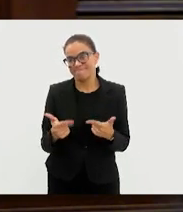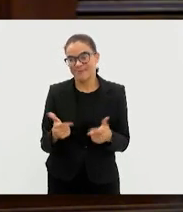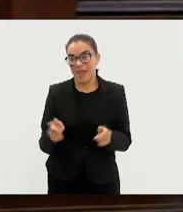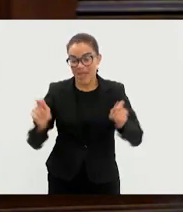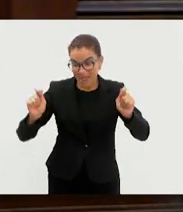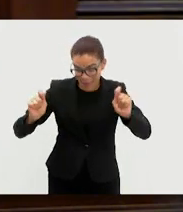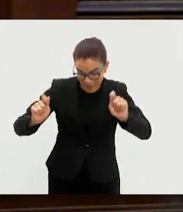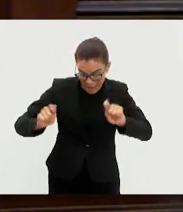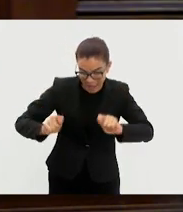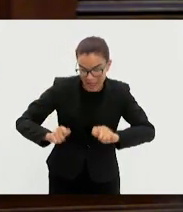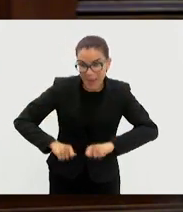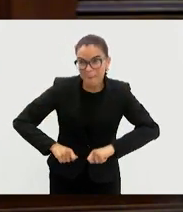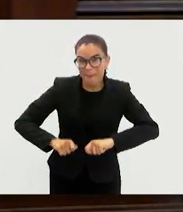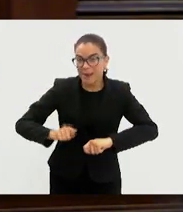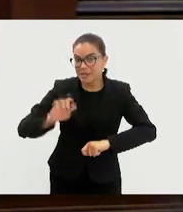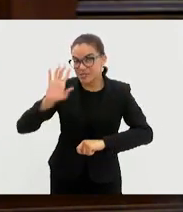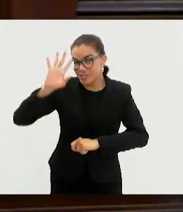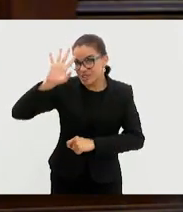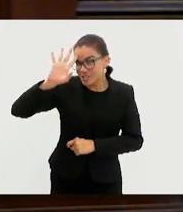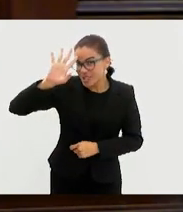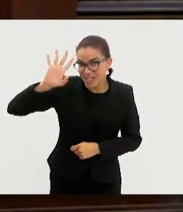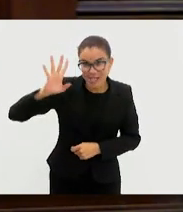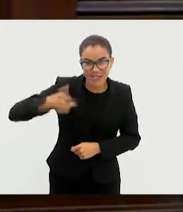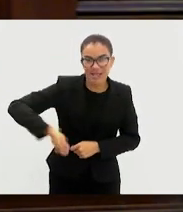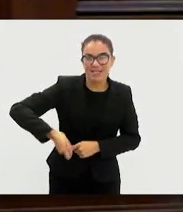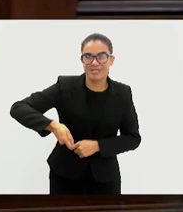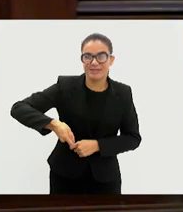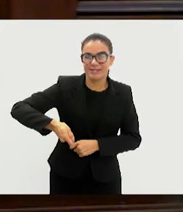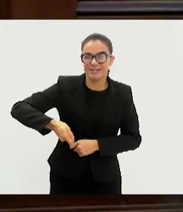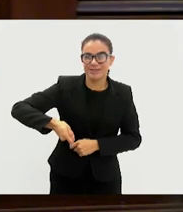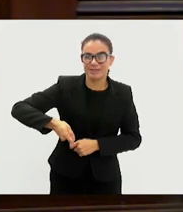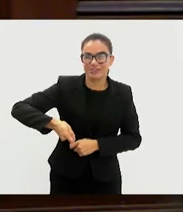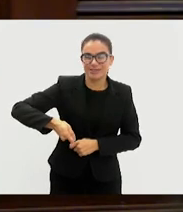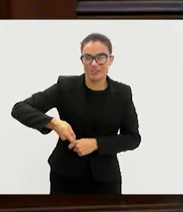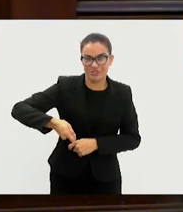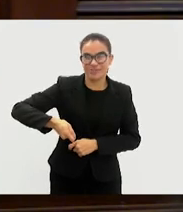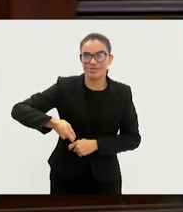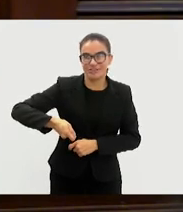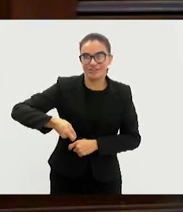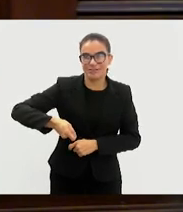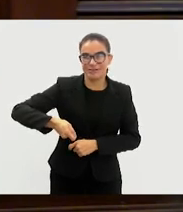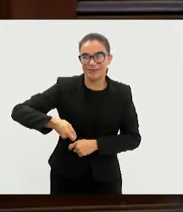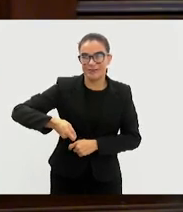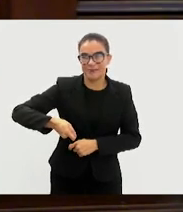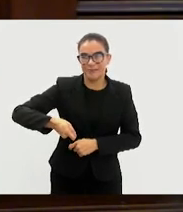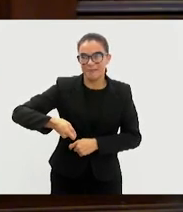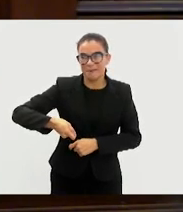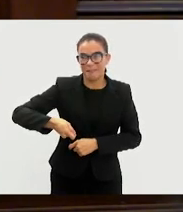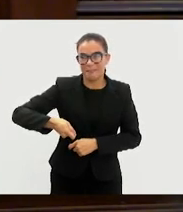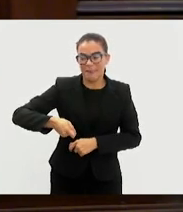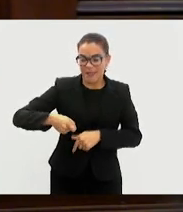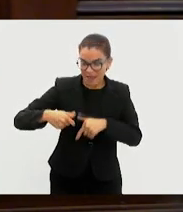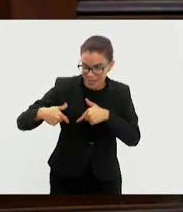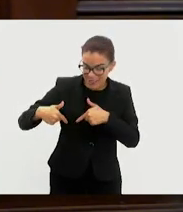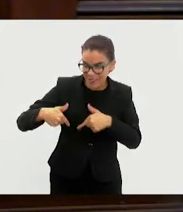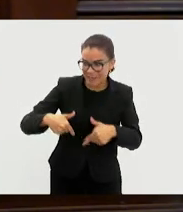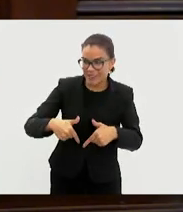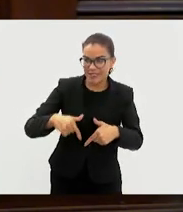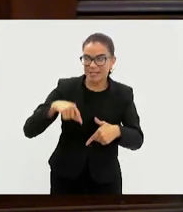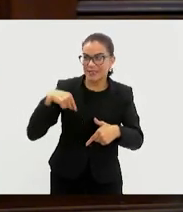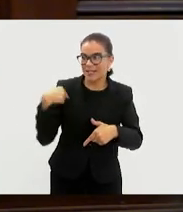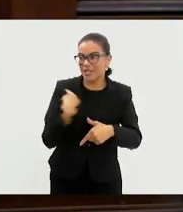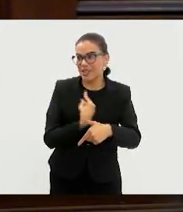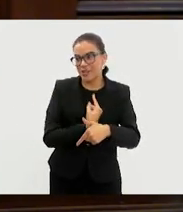capacidade de decidir de forma de iniciativa nossa,